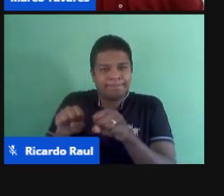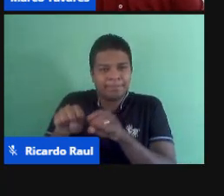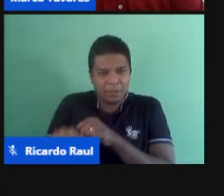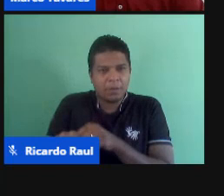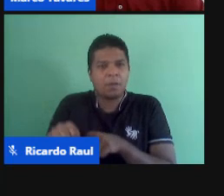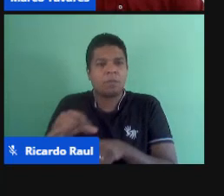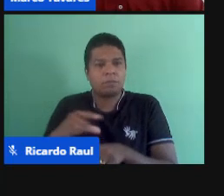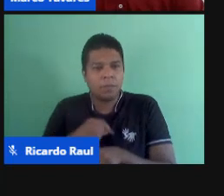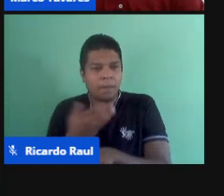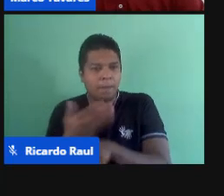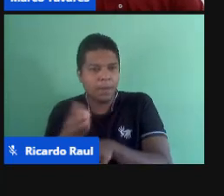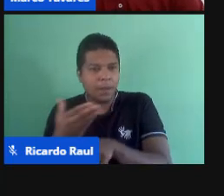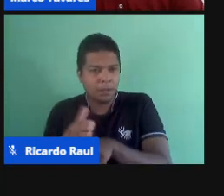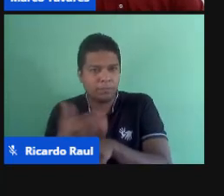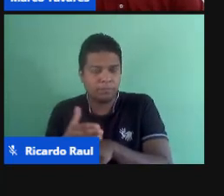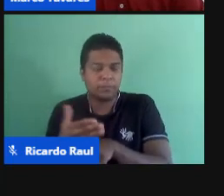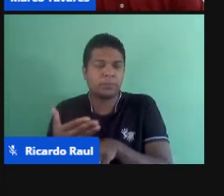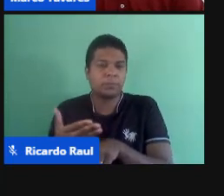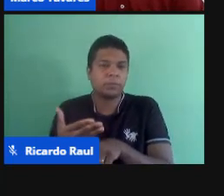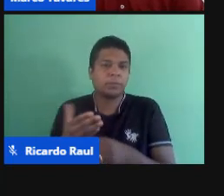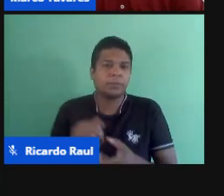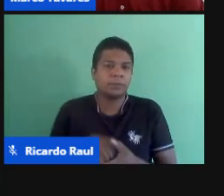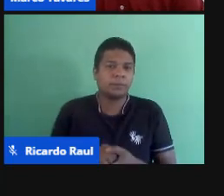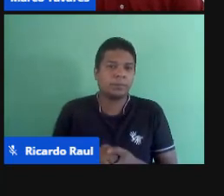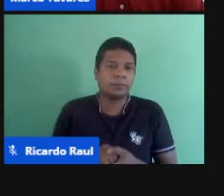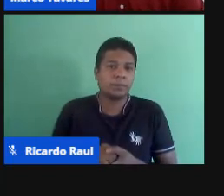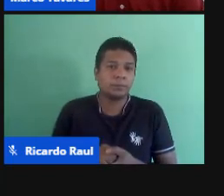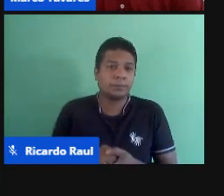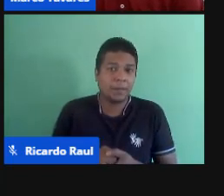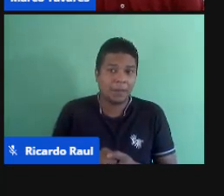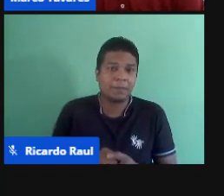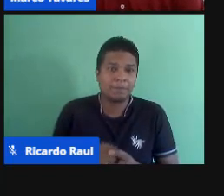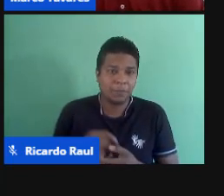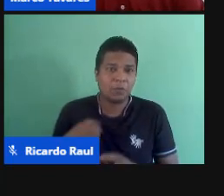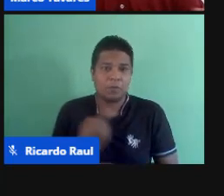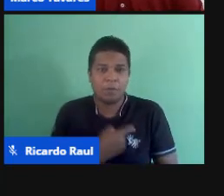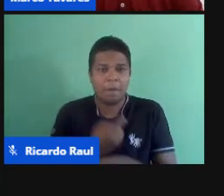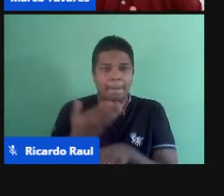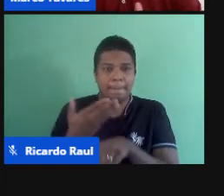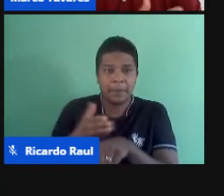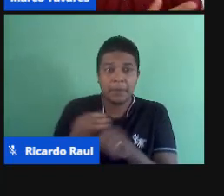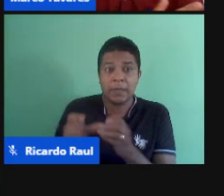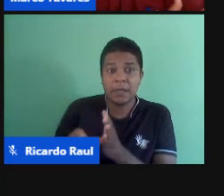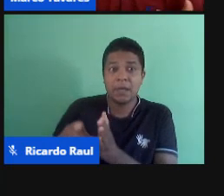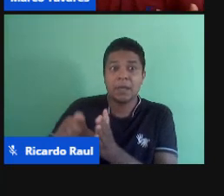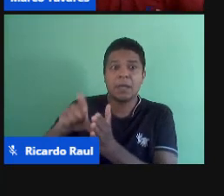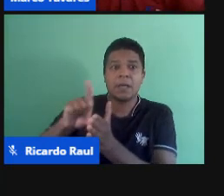prática. Ou seja, nós vamos praticar antes de